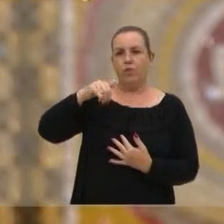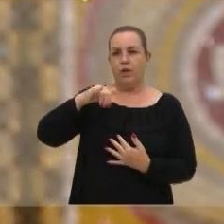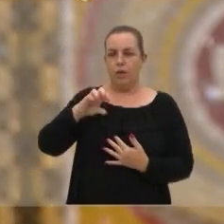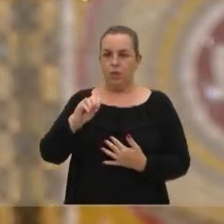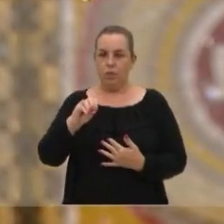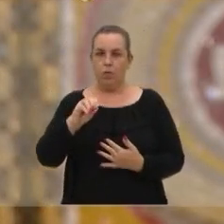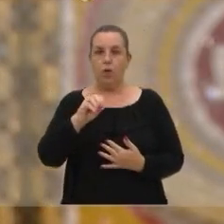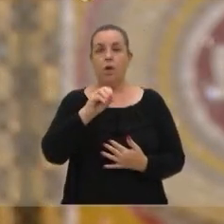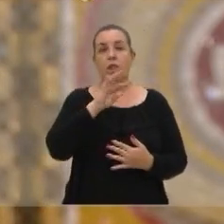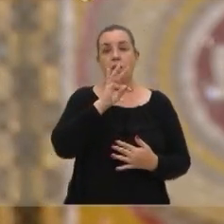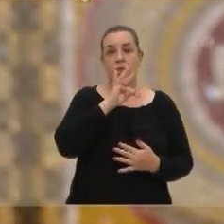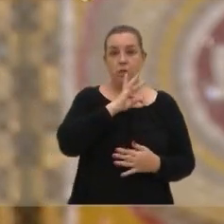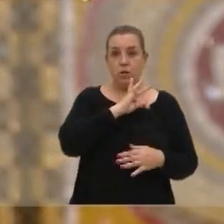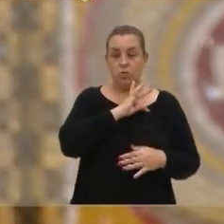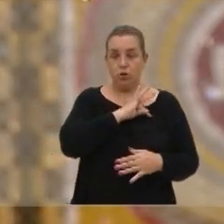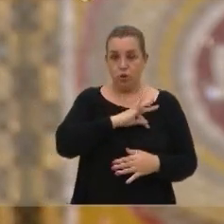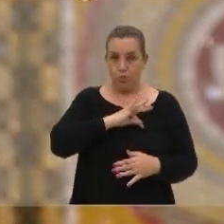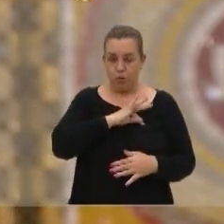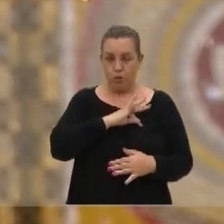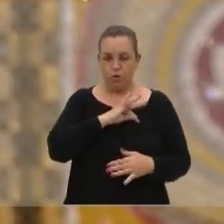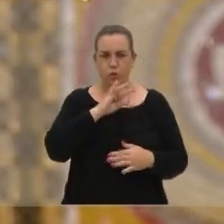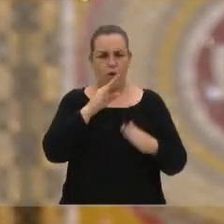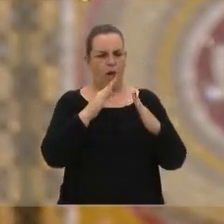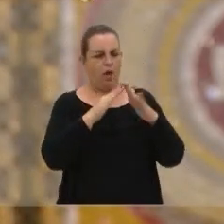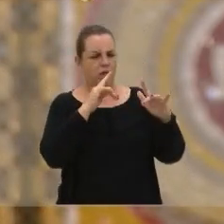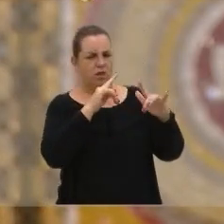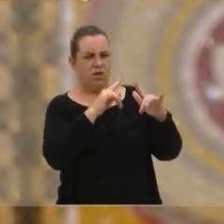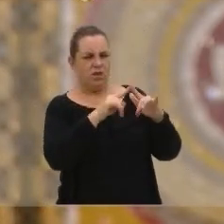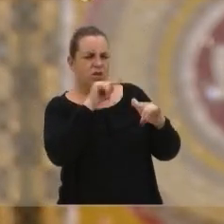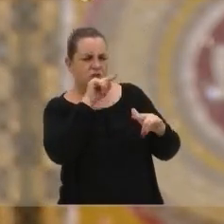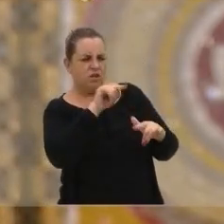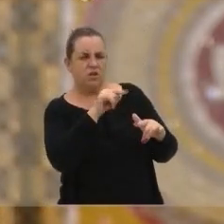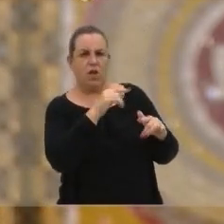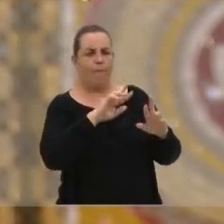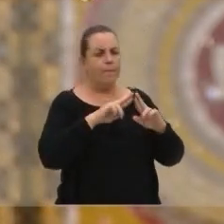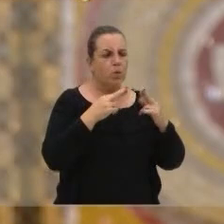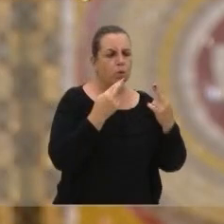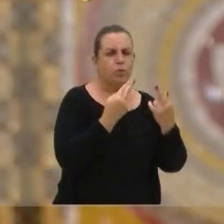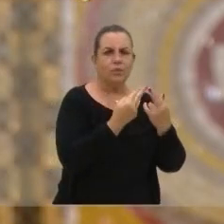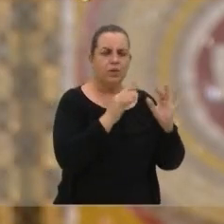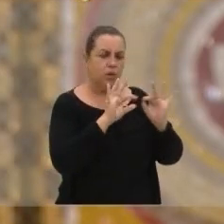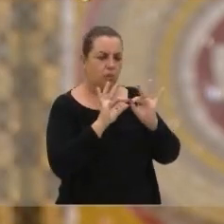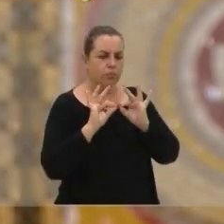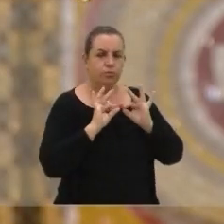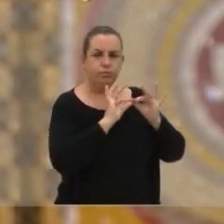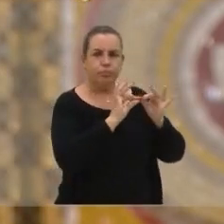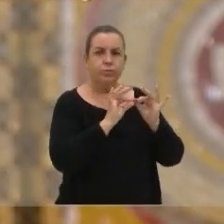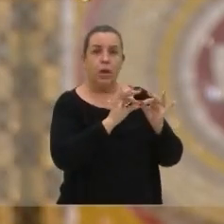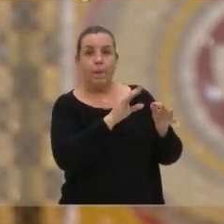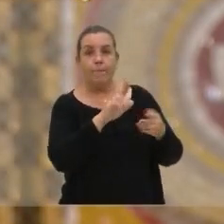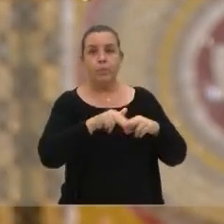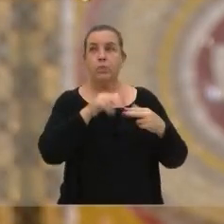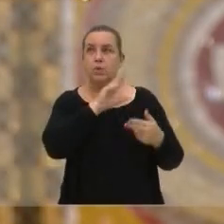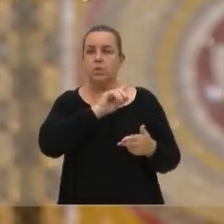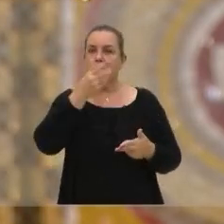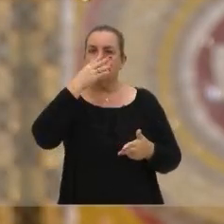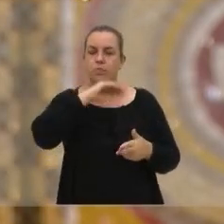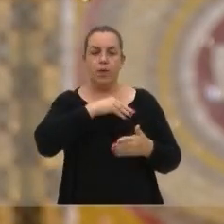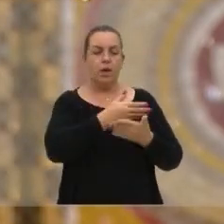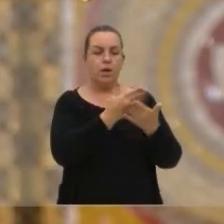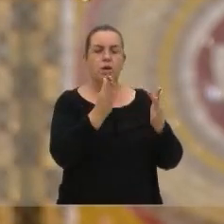dos Tessalonicenses, reunida em Deus Pai e no Senhor Jesus Cristo, a